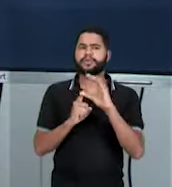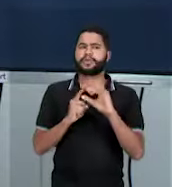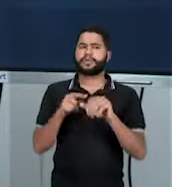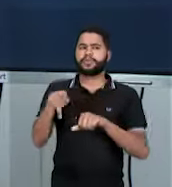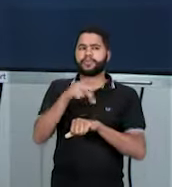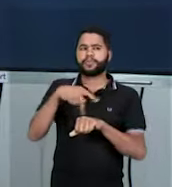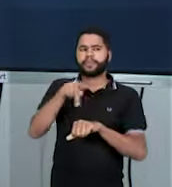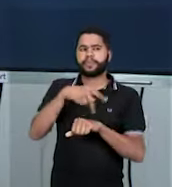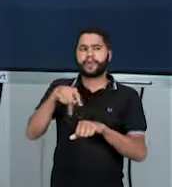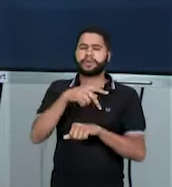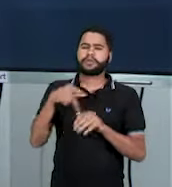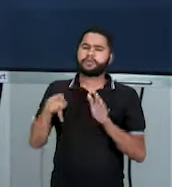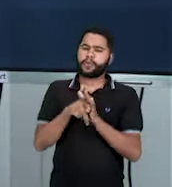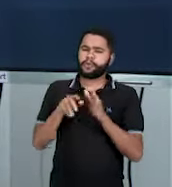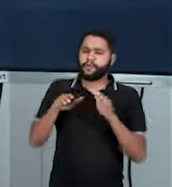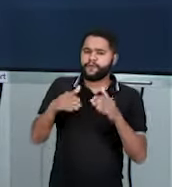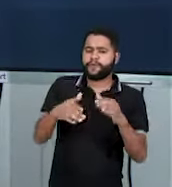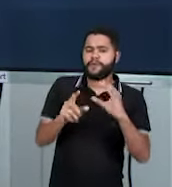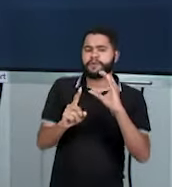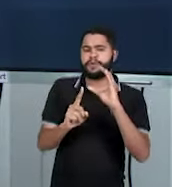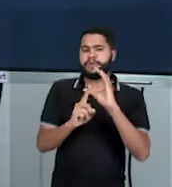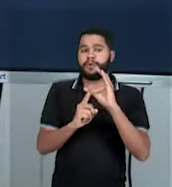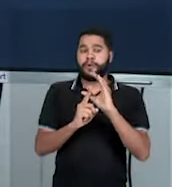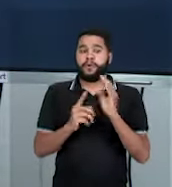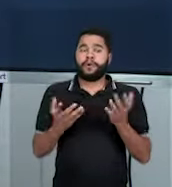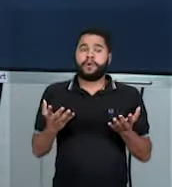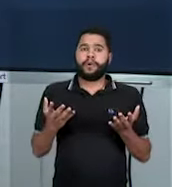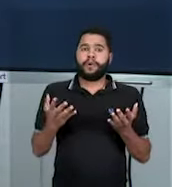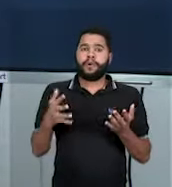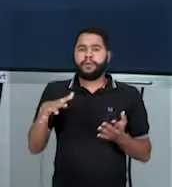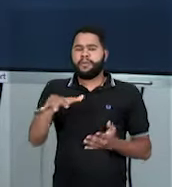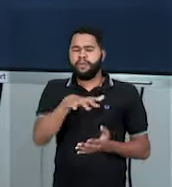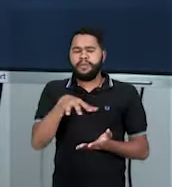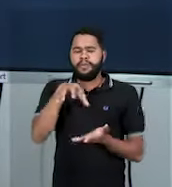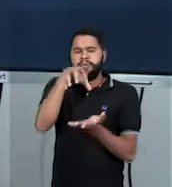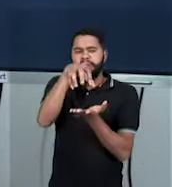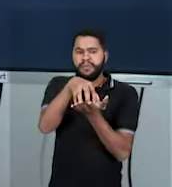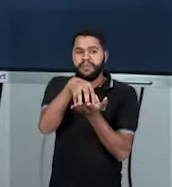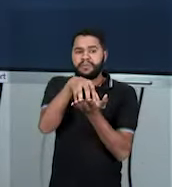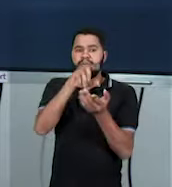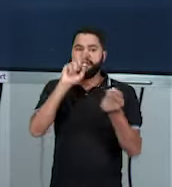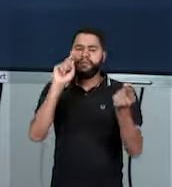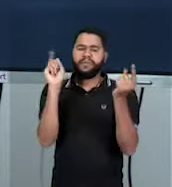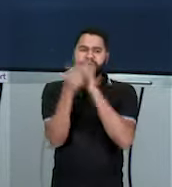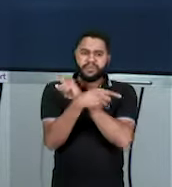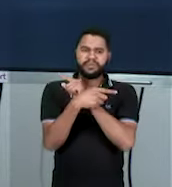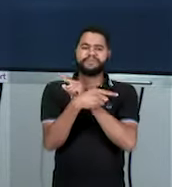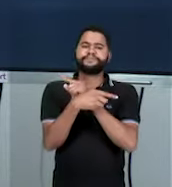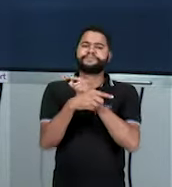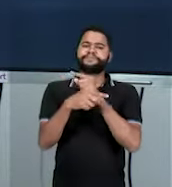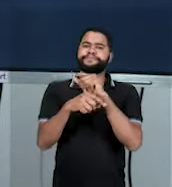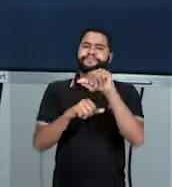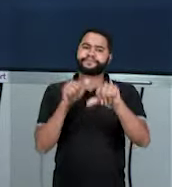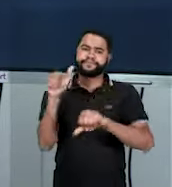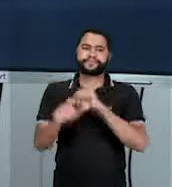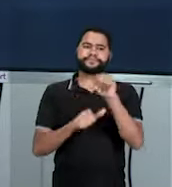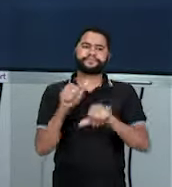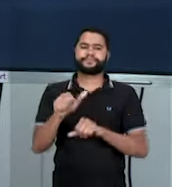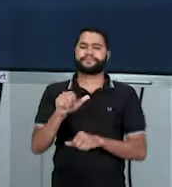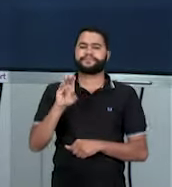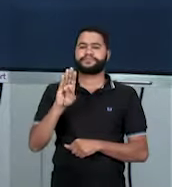para, né, o comunismo. Então, esses setores da sociedade eram contrários às reformas de